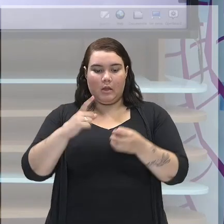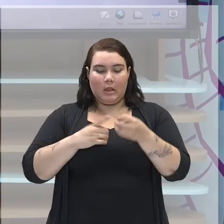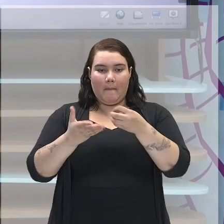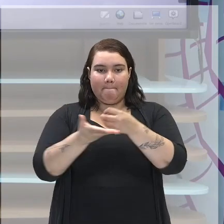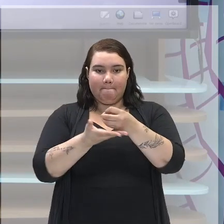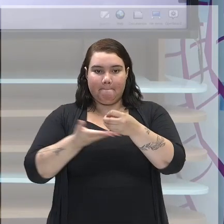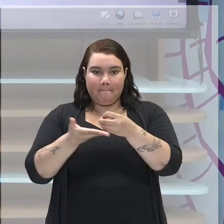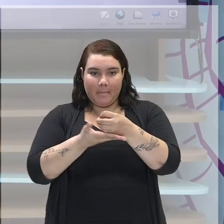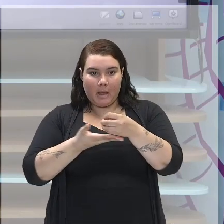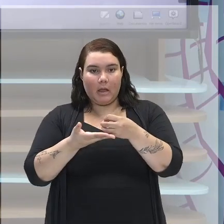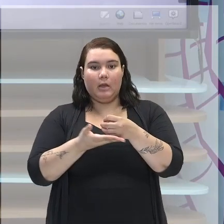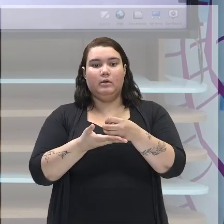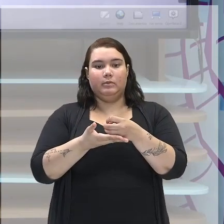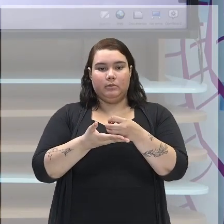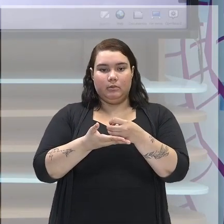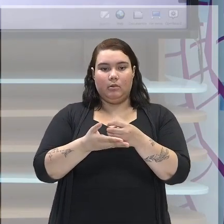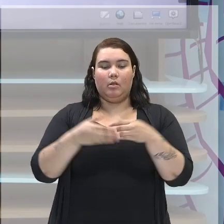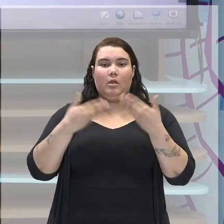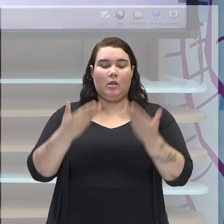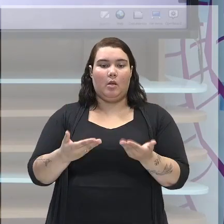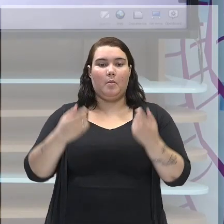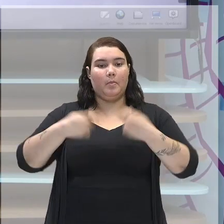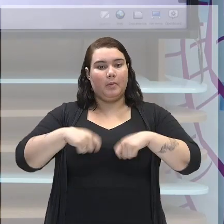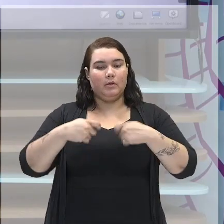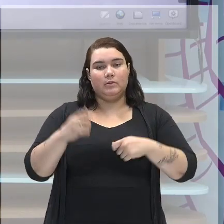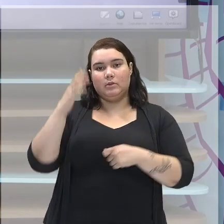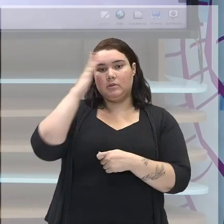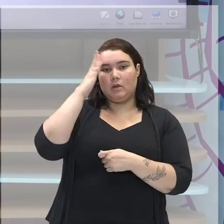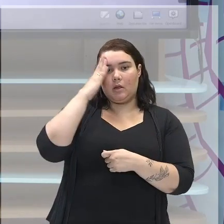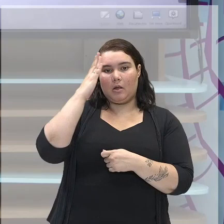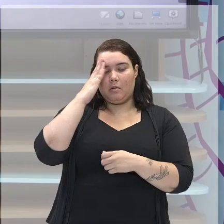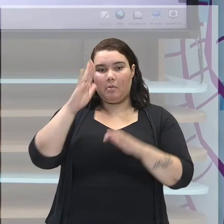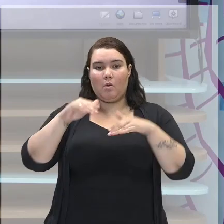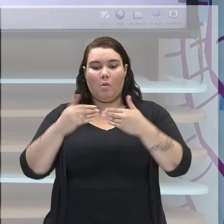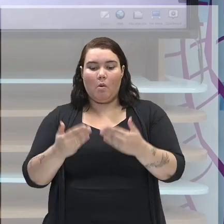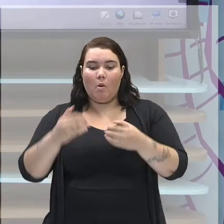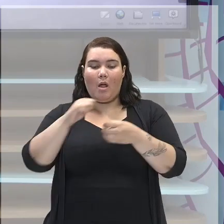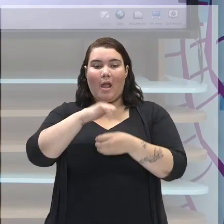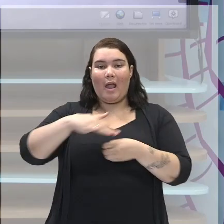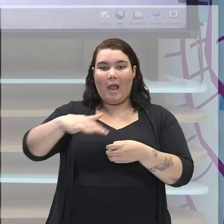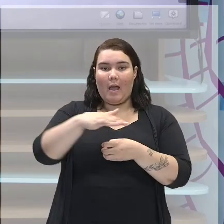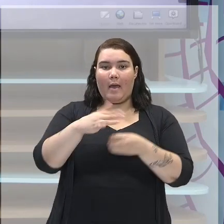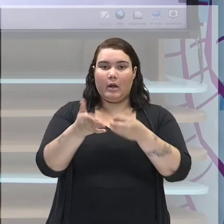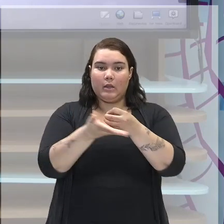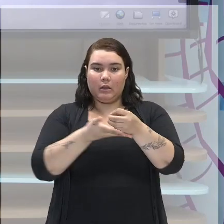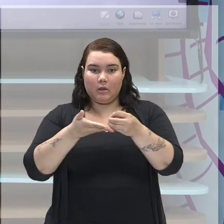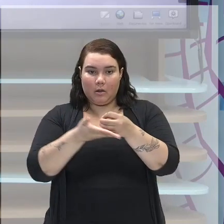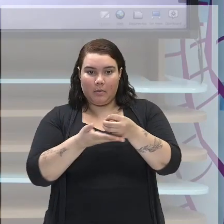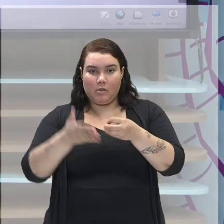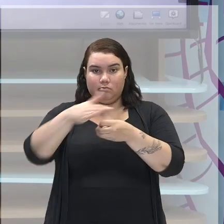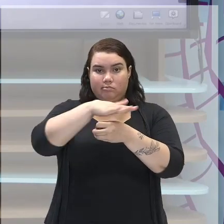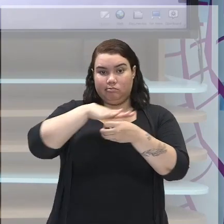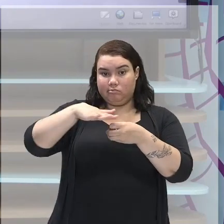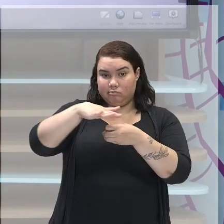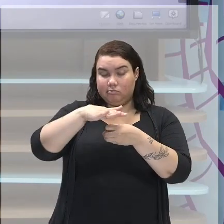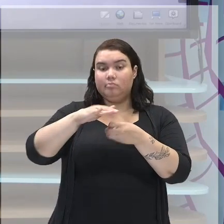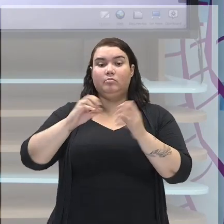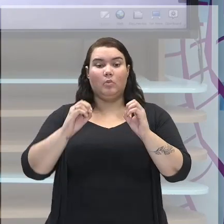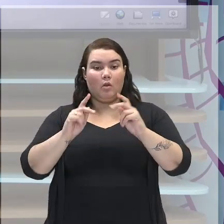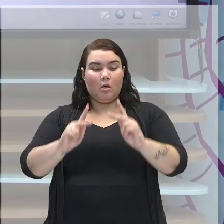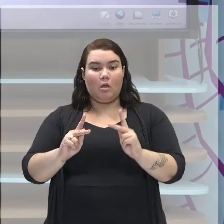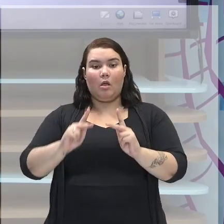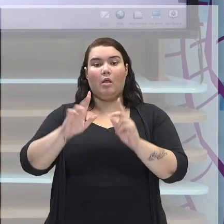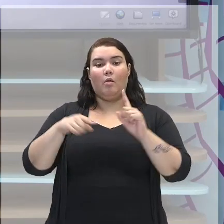Essa angulação dele. Então eu necessito saber primeiramente a área da base. Eu tenho que calcular a área da base e aí